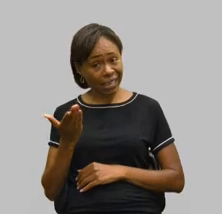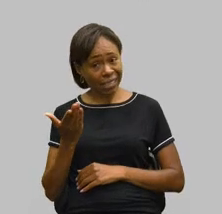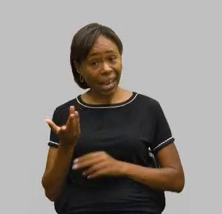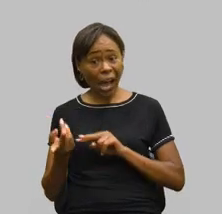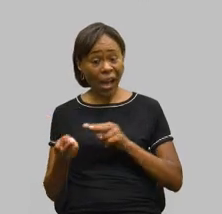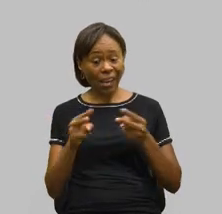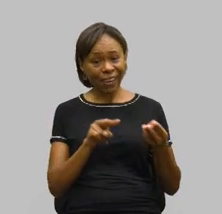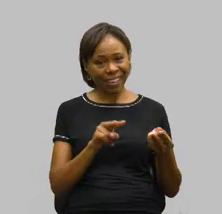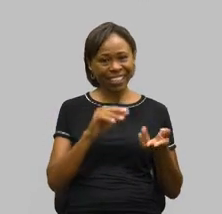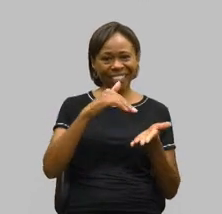secretária